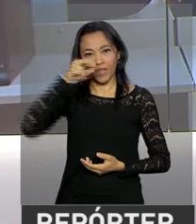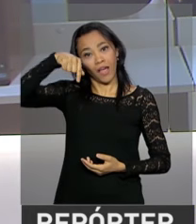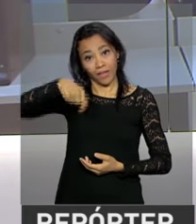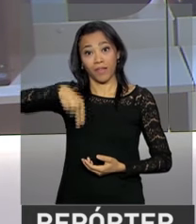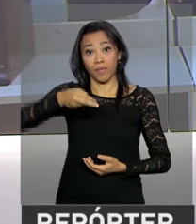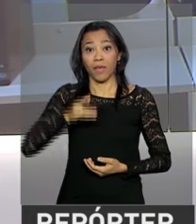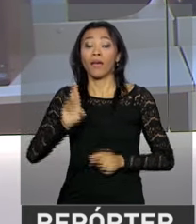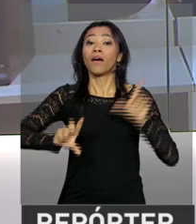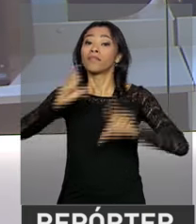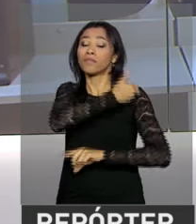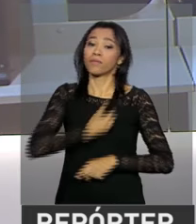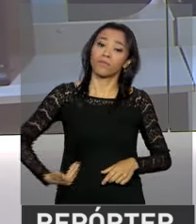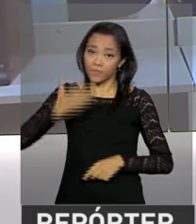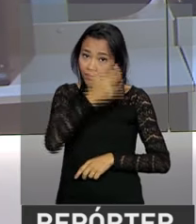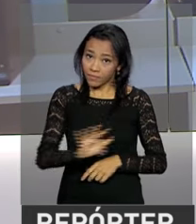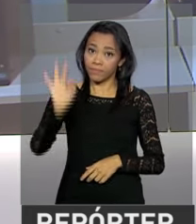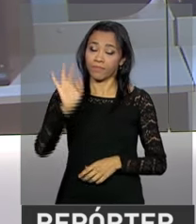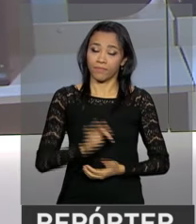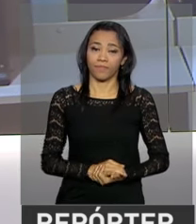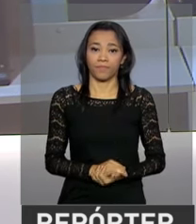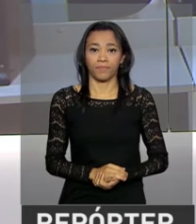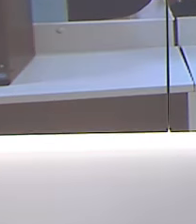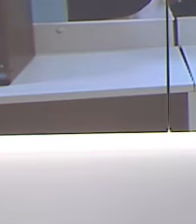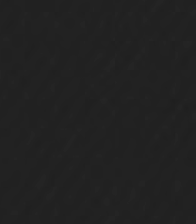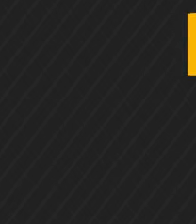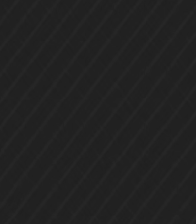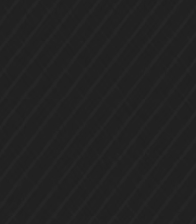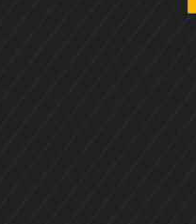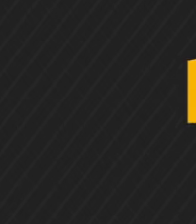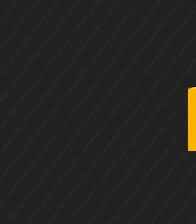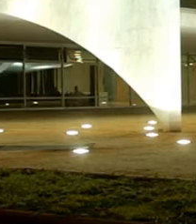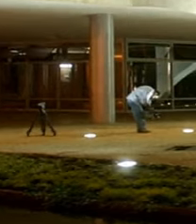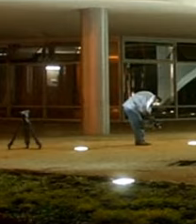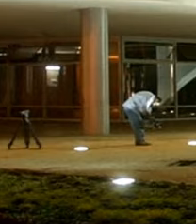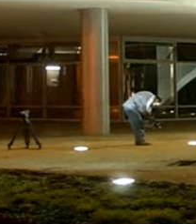com a gente aqui na NBR, a TV do Governo Federal. We'll be right back.